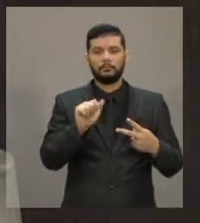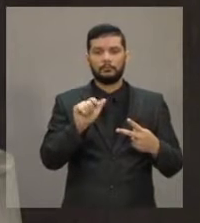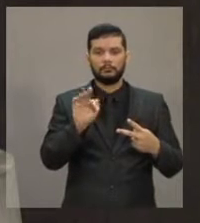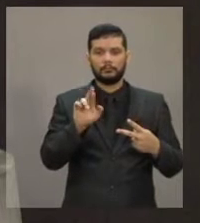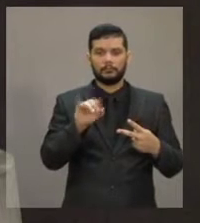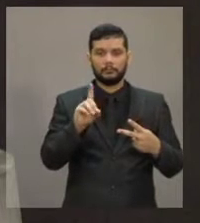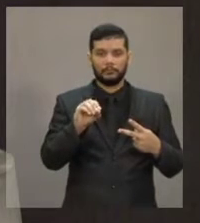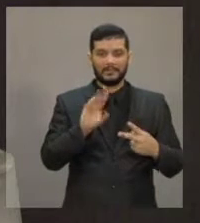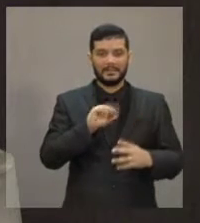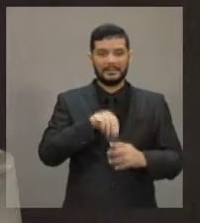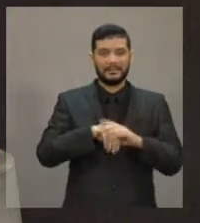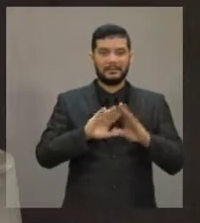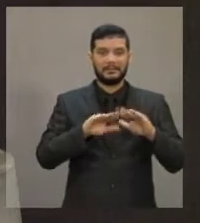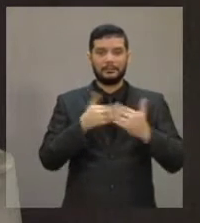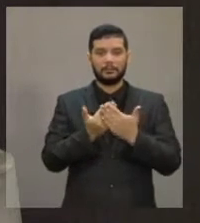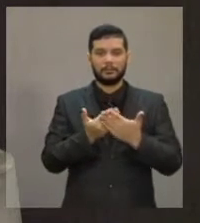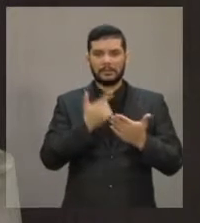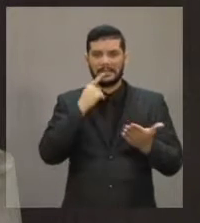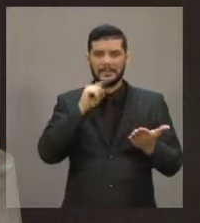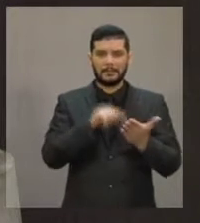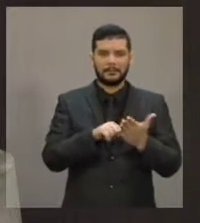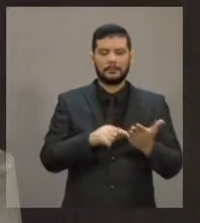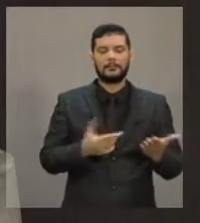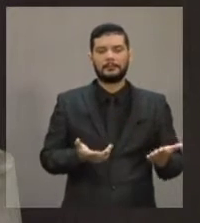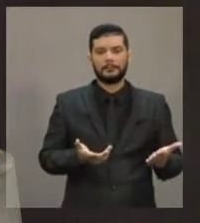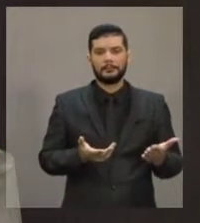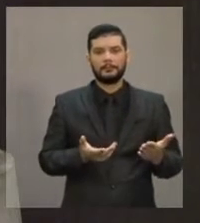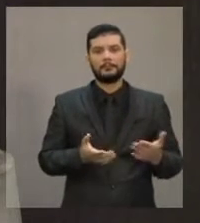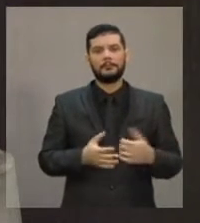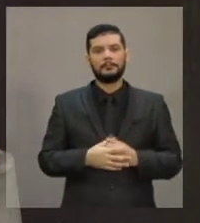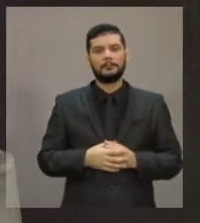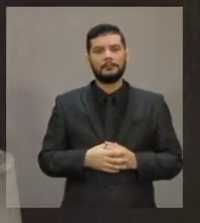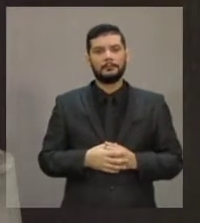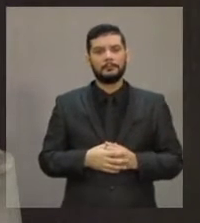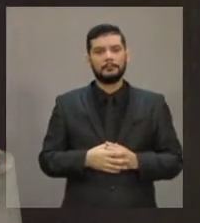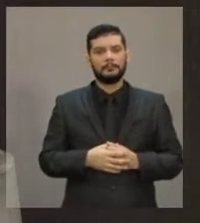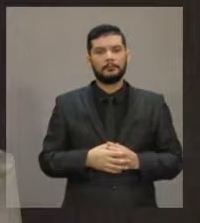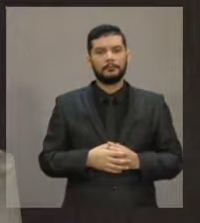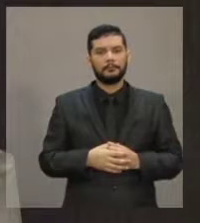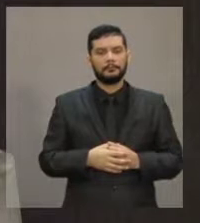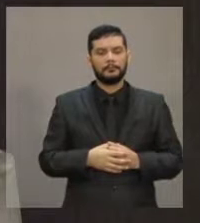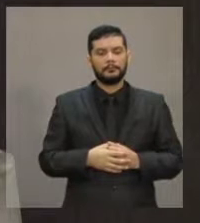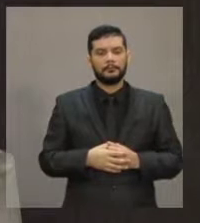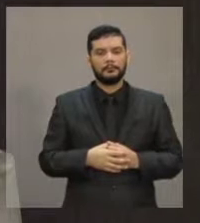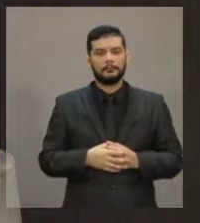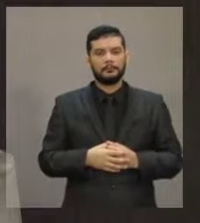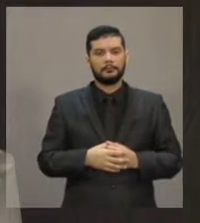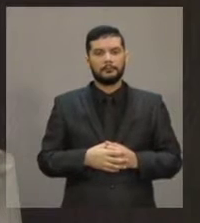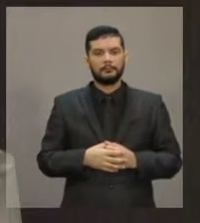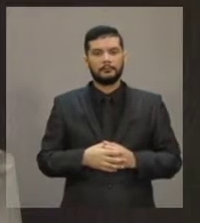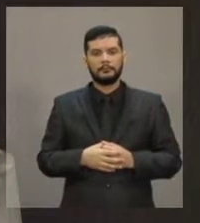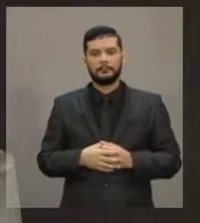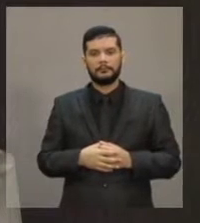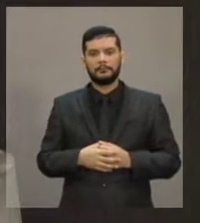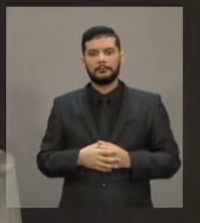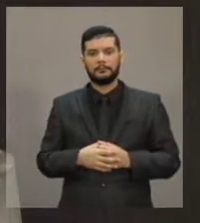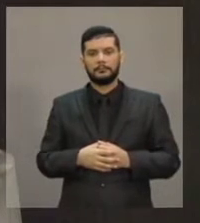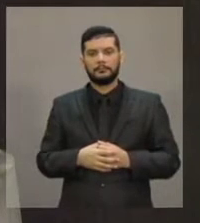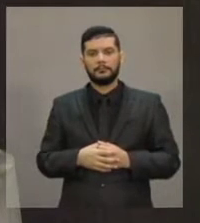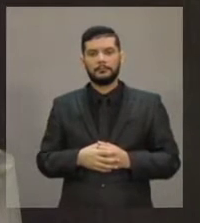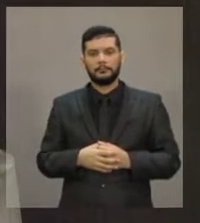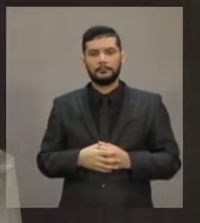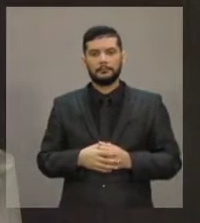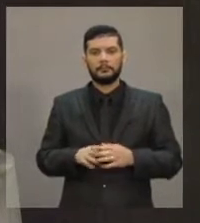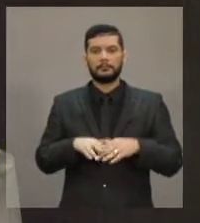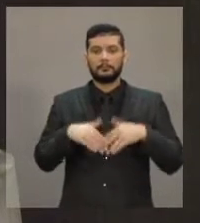escolas. Eu estou dando aqui essa história para que o nosso ouvinte, repito, mais uma vez ele